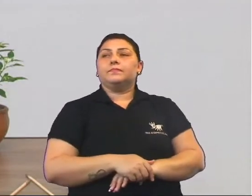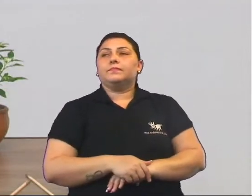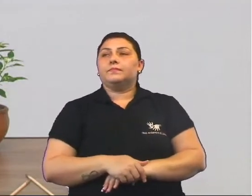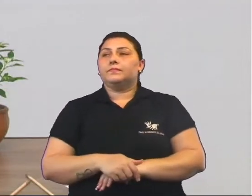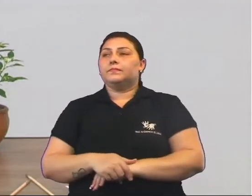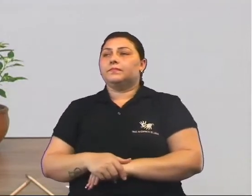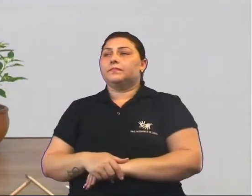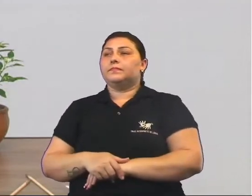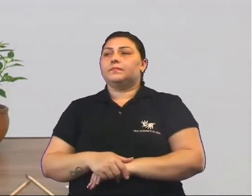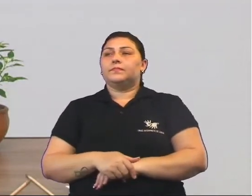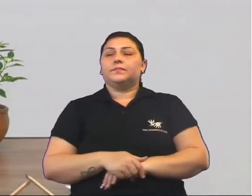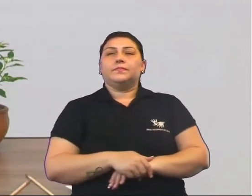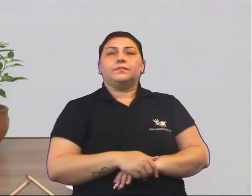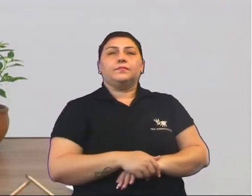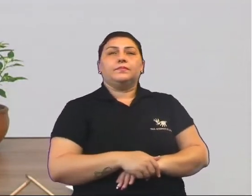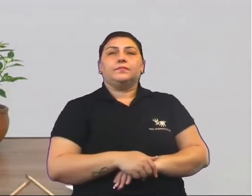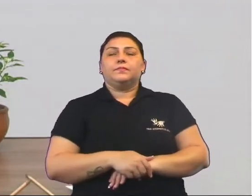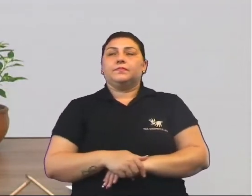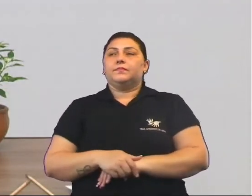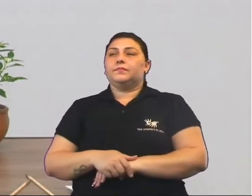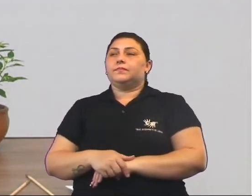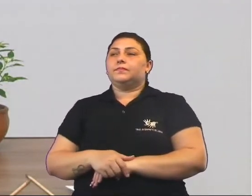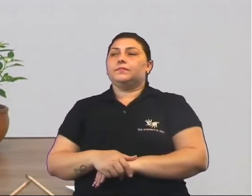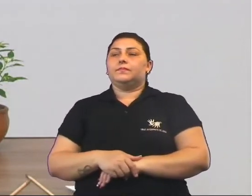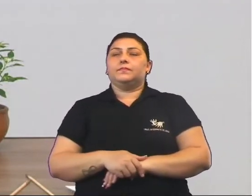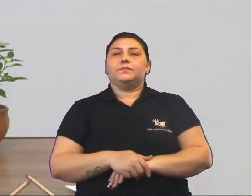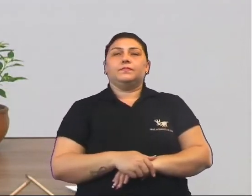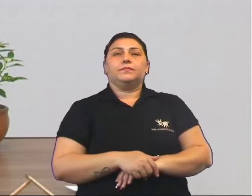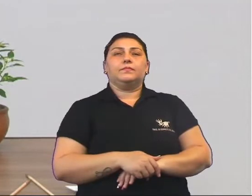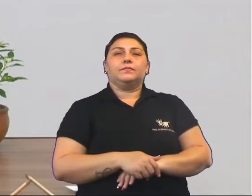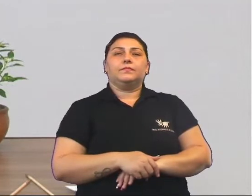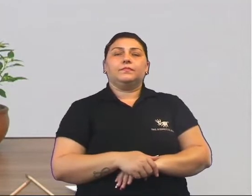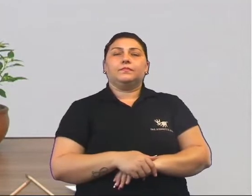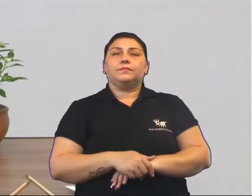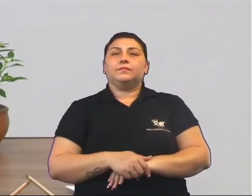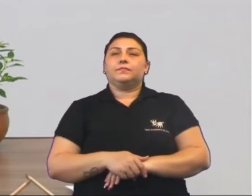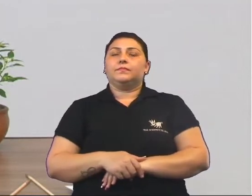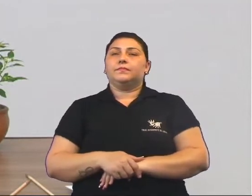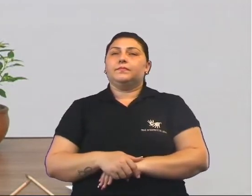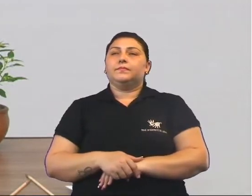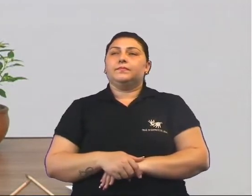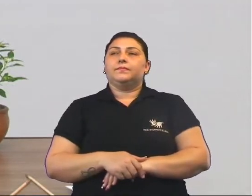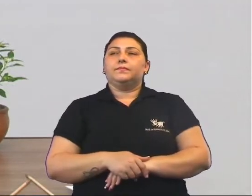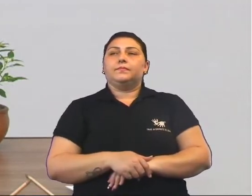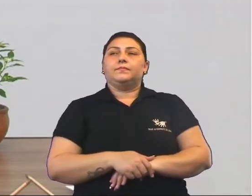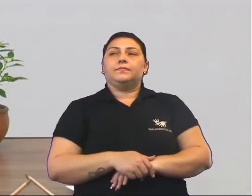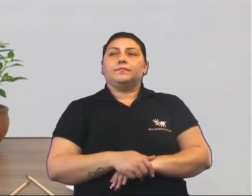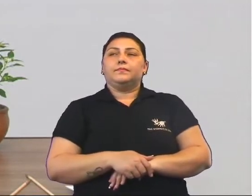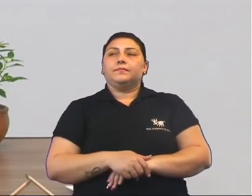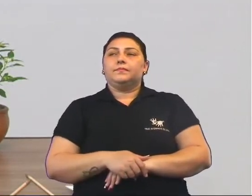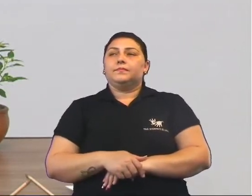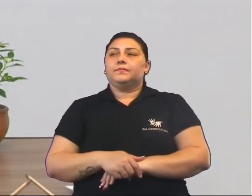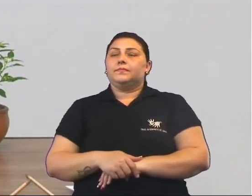colar aqui essa copa para simbolizar as folhas.